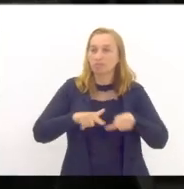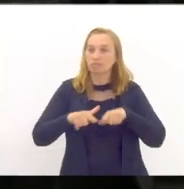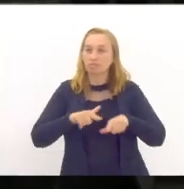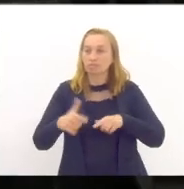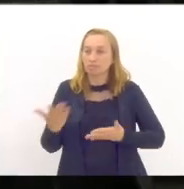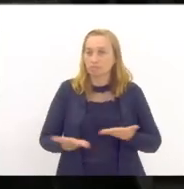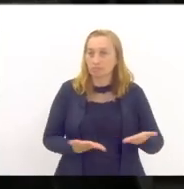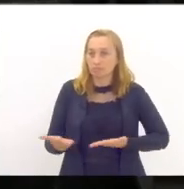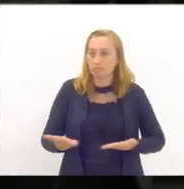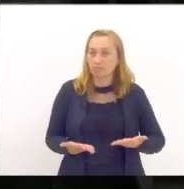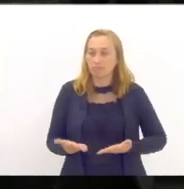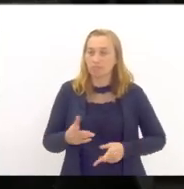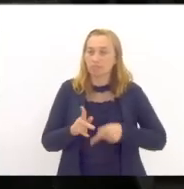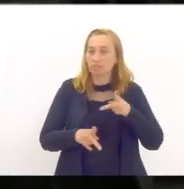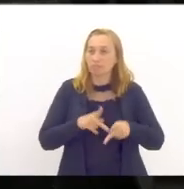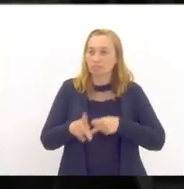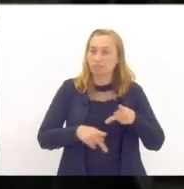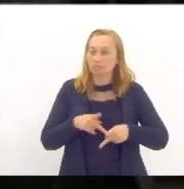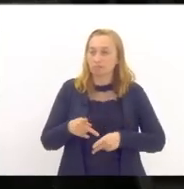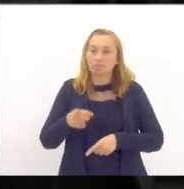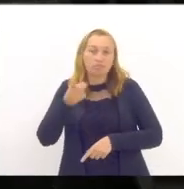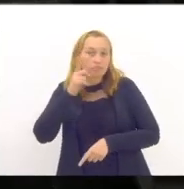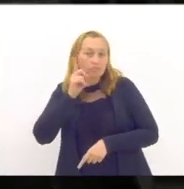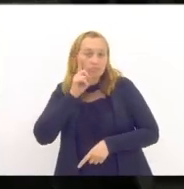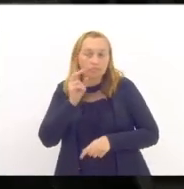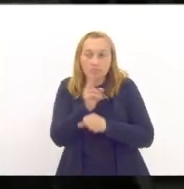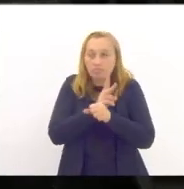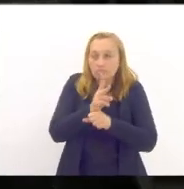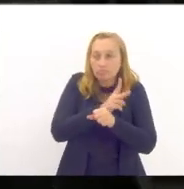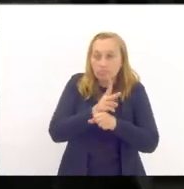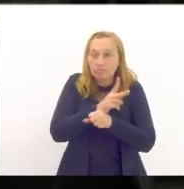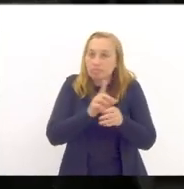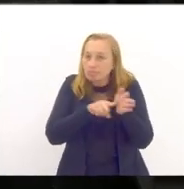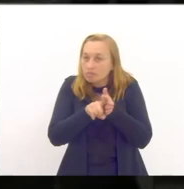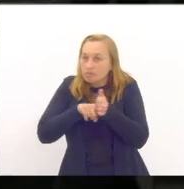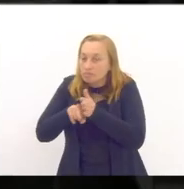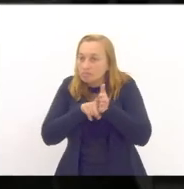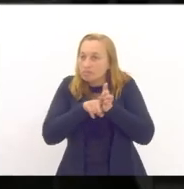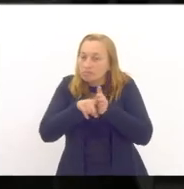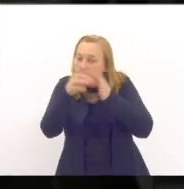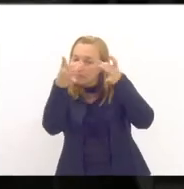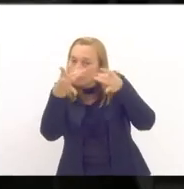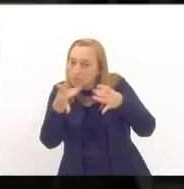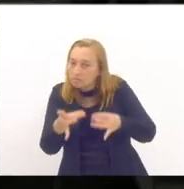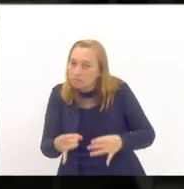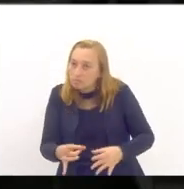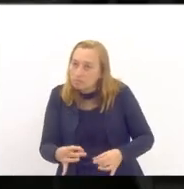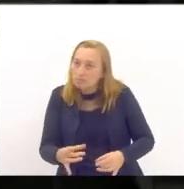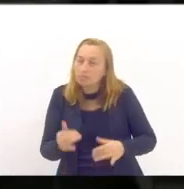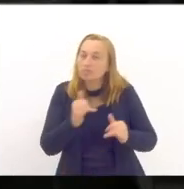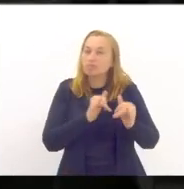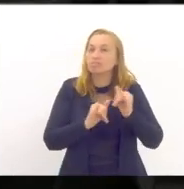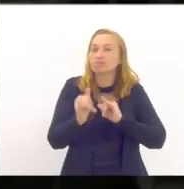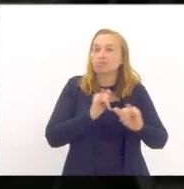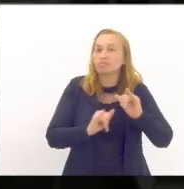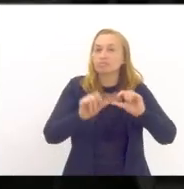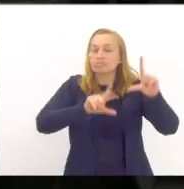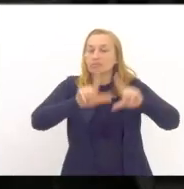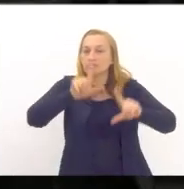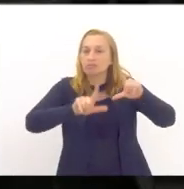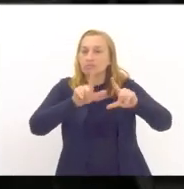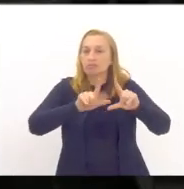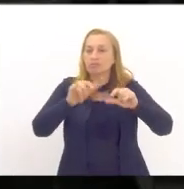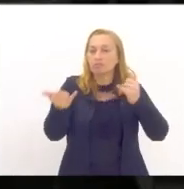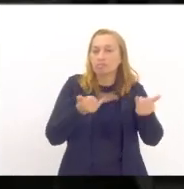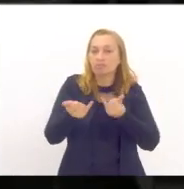servo do nosso público, de diariamente buscar, apurar, detalhar e trazer para a tela da TV